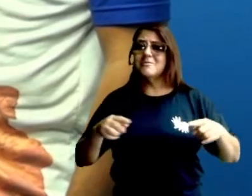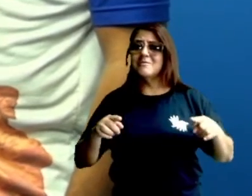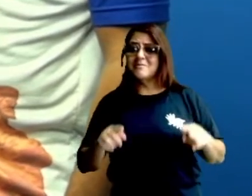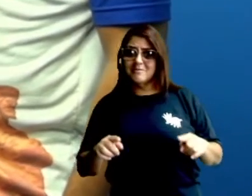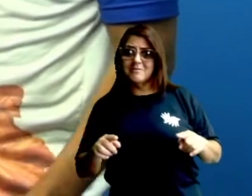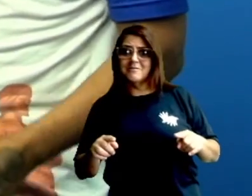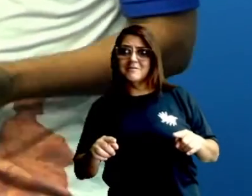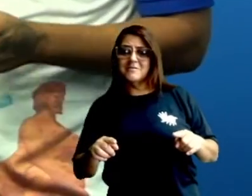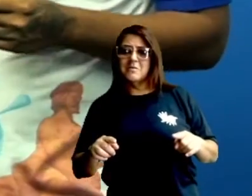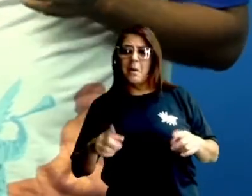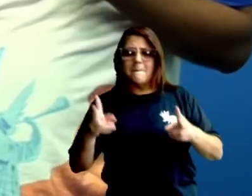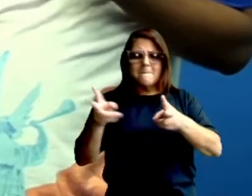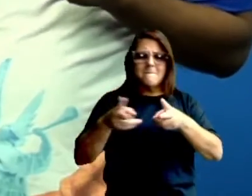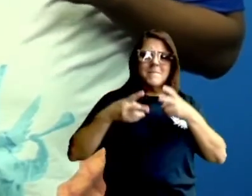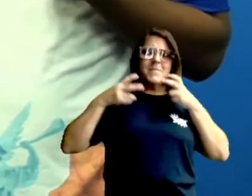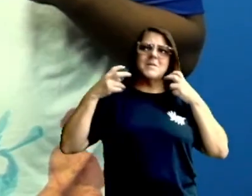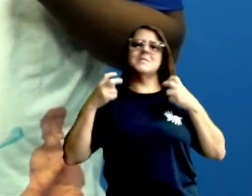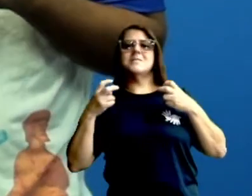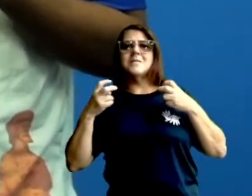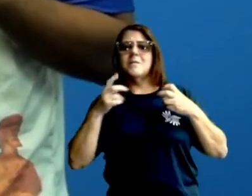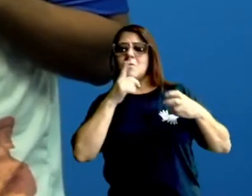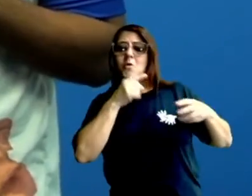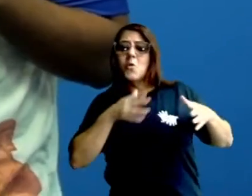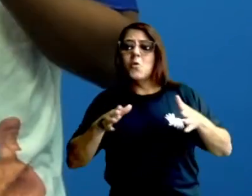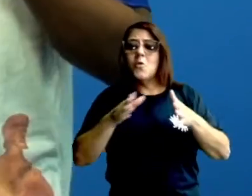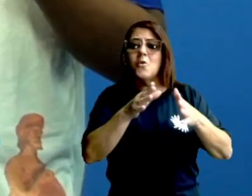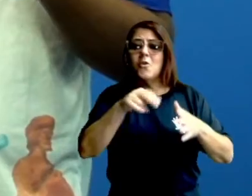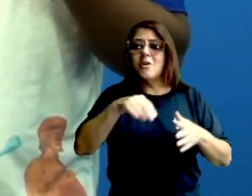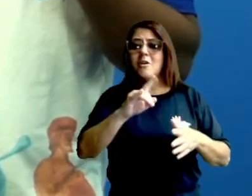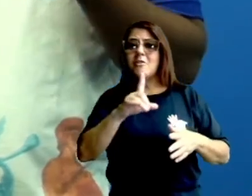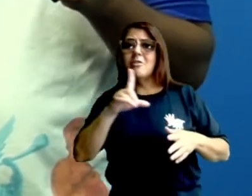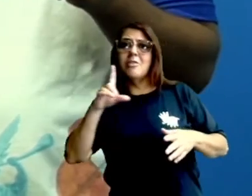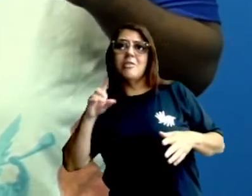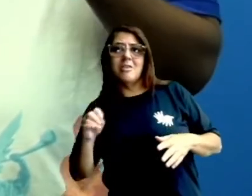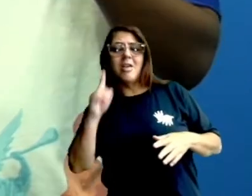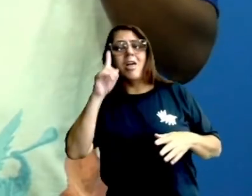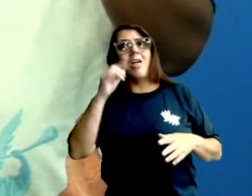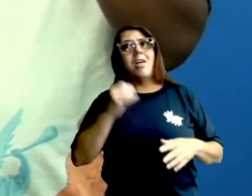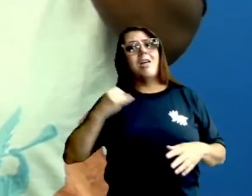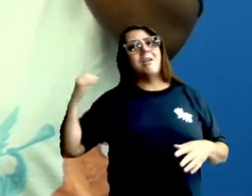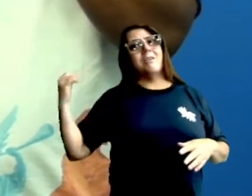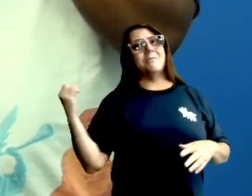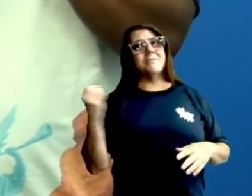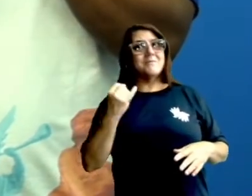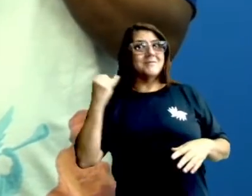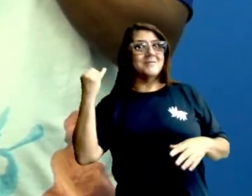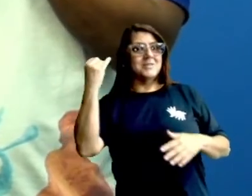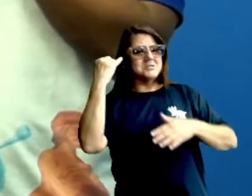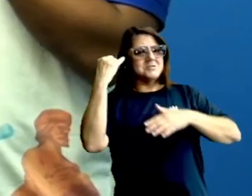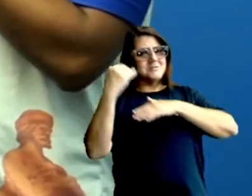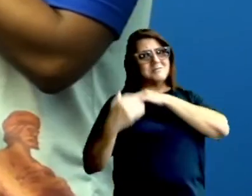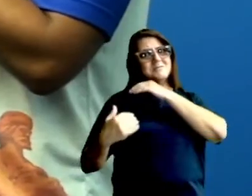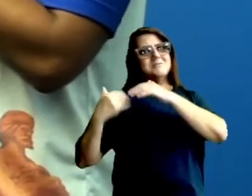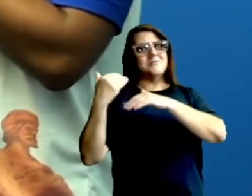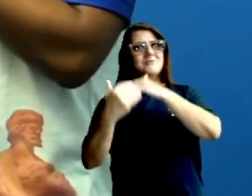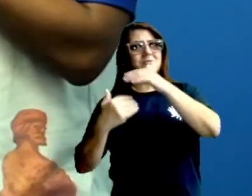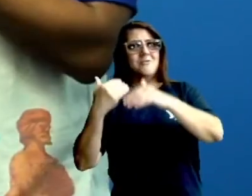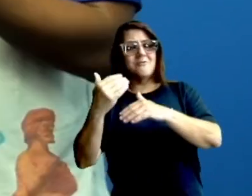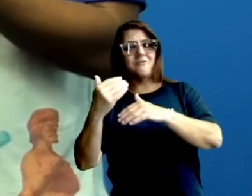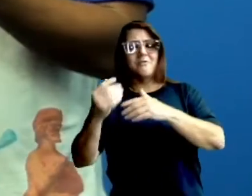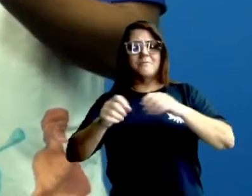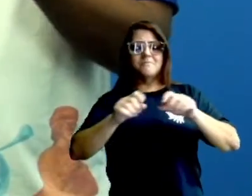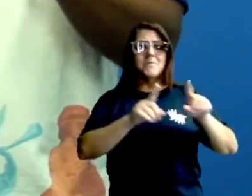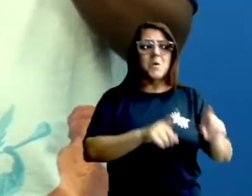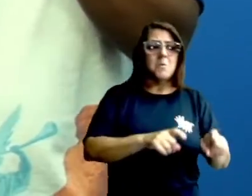deste em lojas percebe o quanto Rio Nilo ele era eu era importante para poder desenvolver as